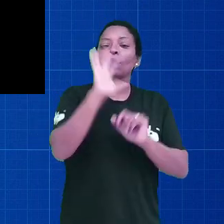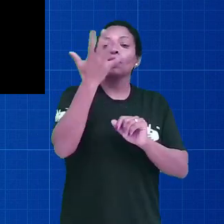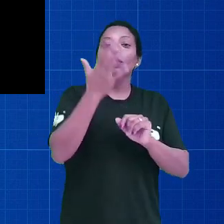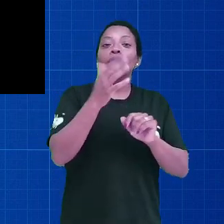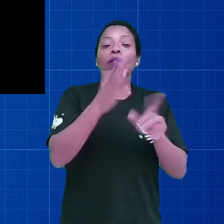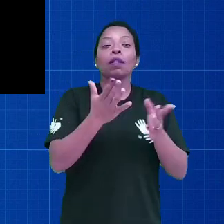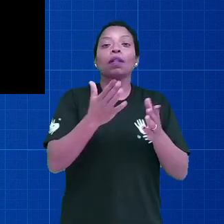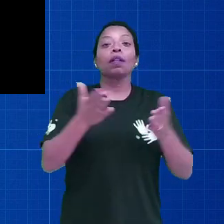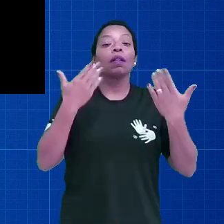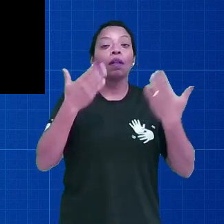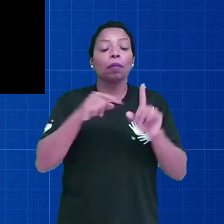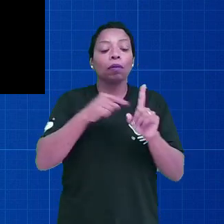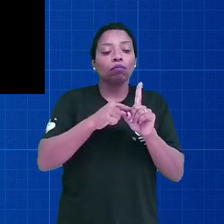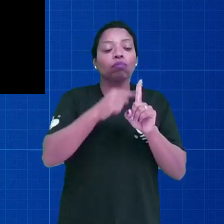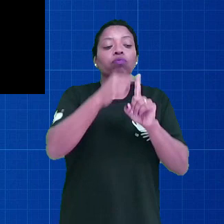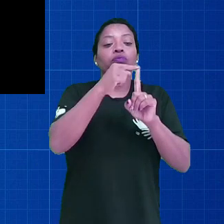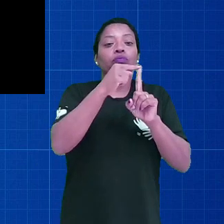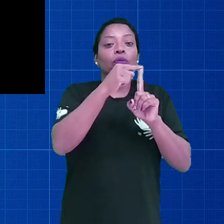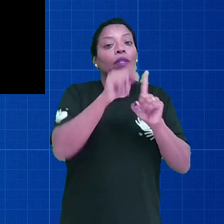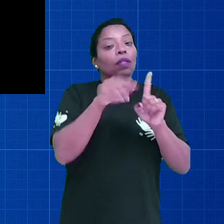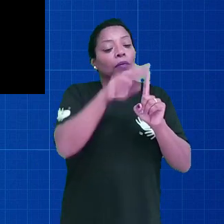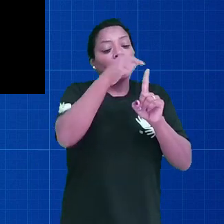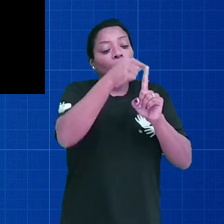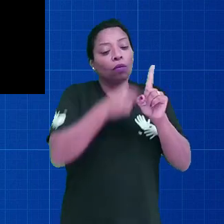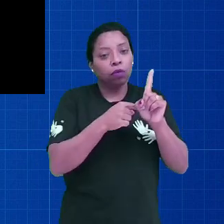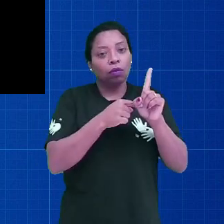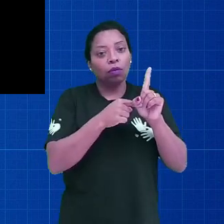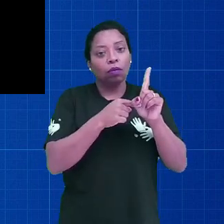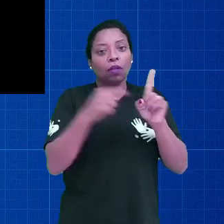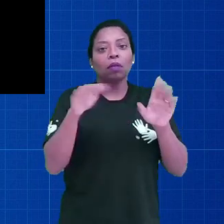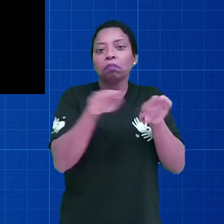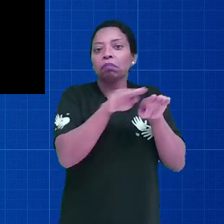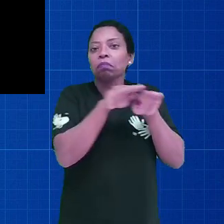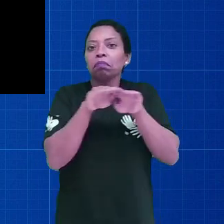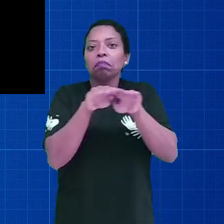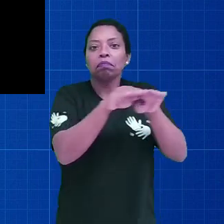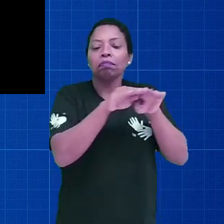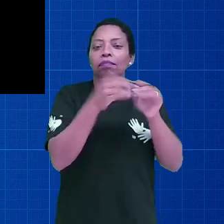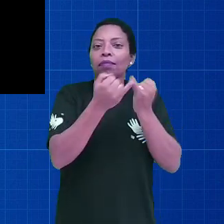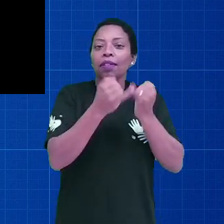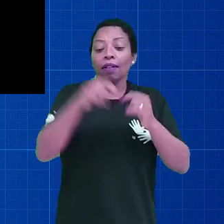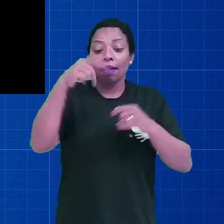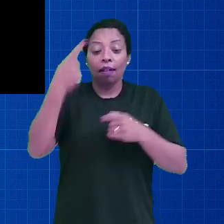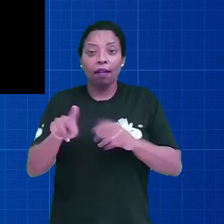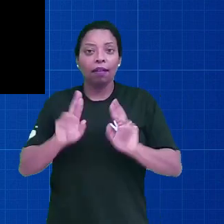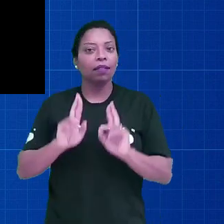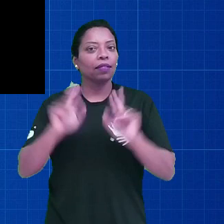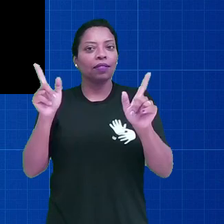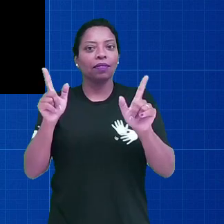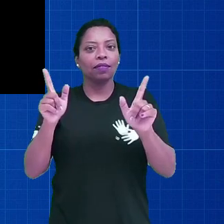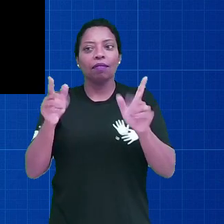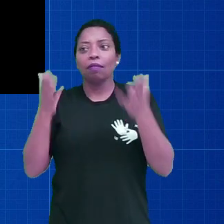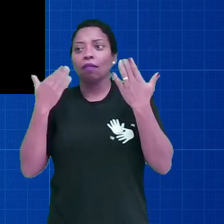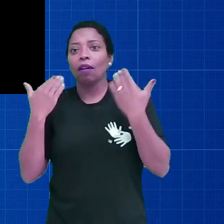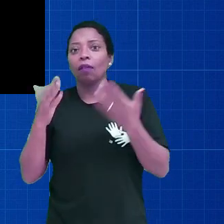temperatura máxima, elas não são tão distantes como se nós estivéssemos lá no interior do estado, nas mesmas